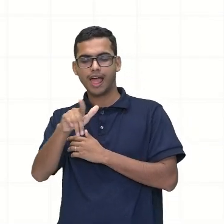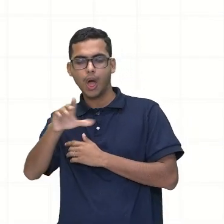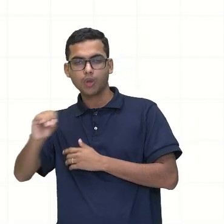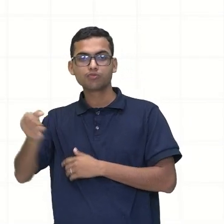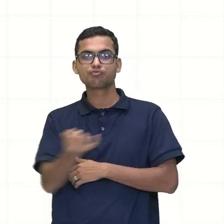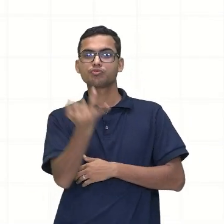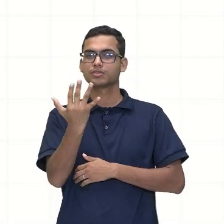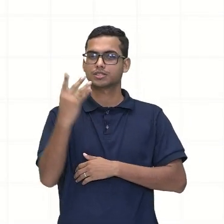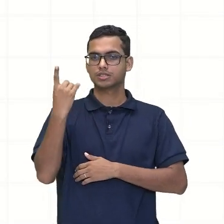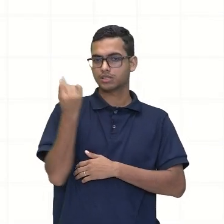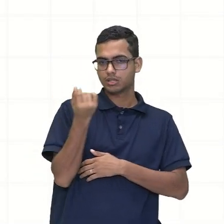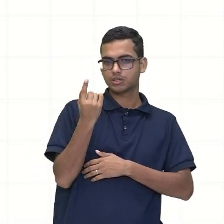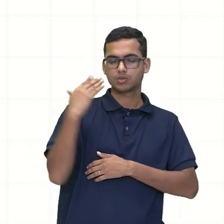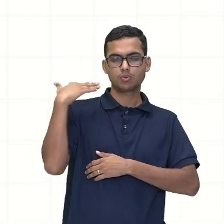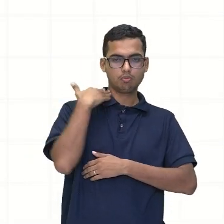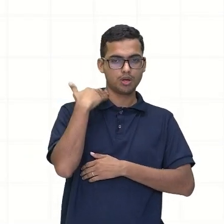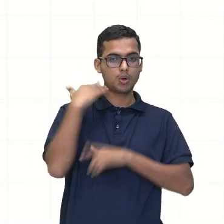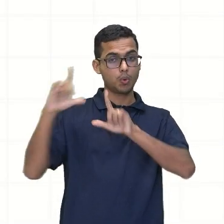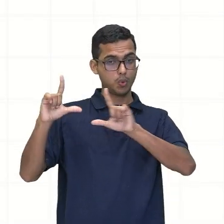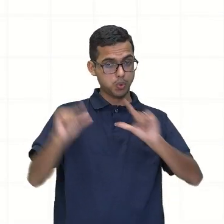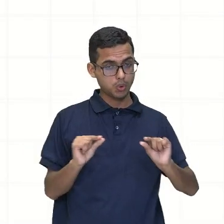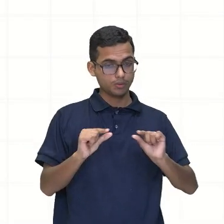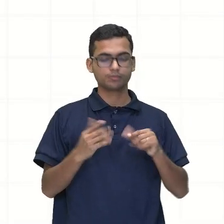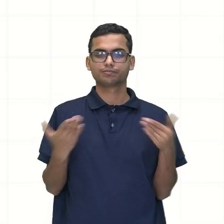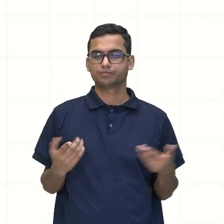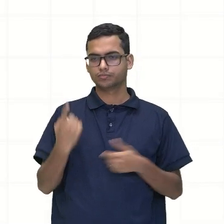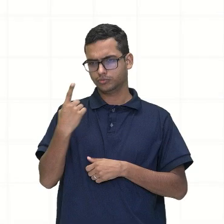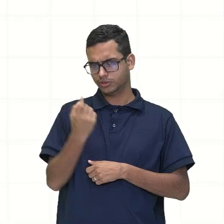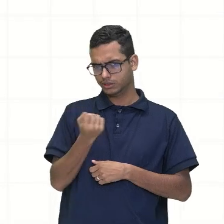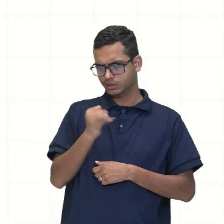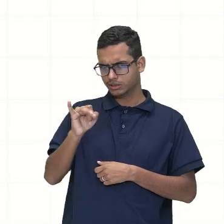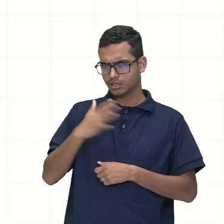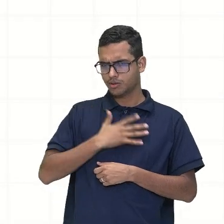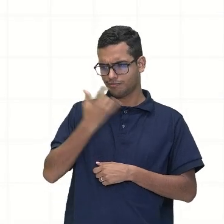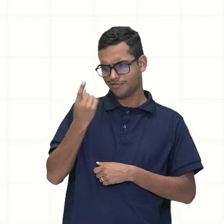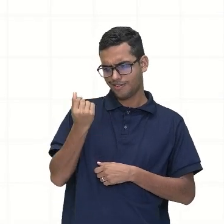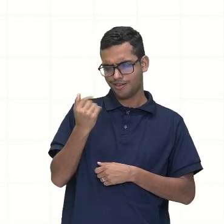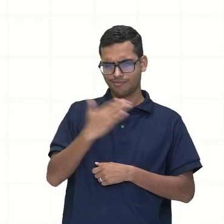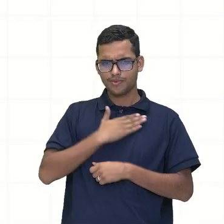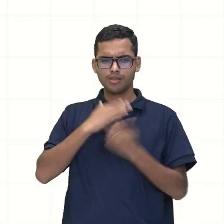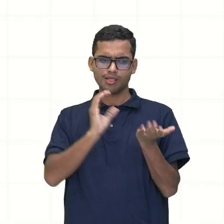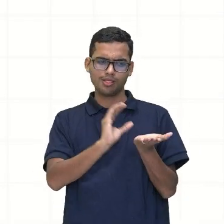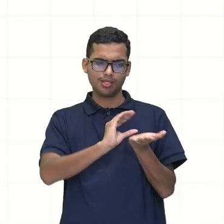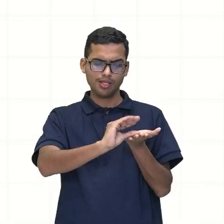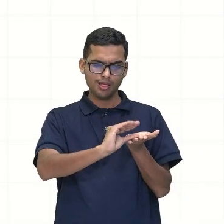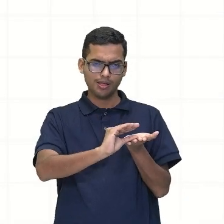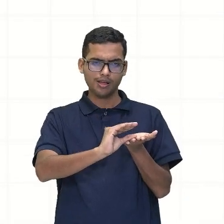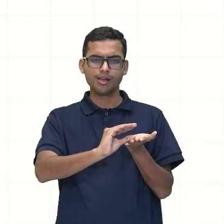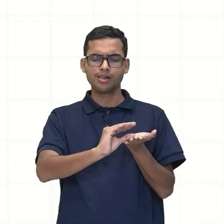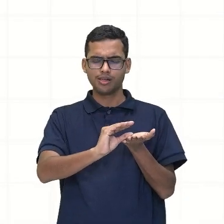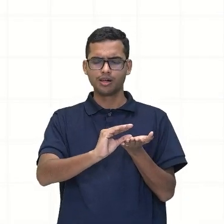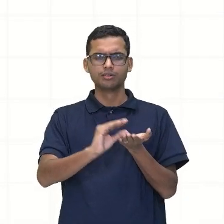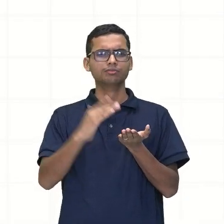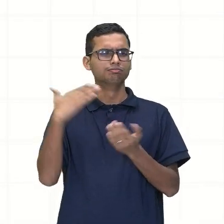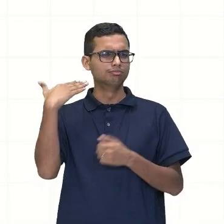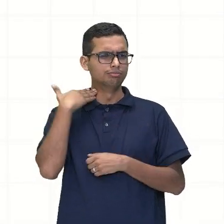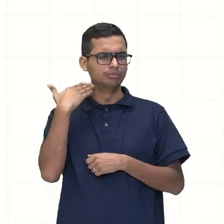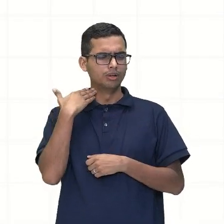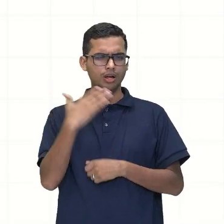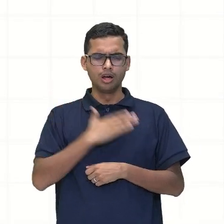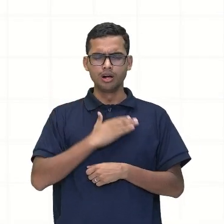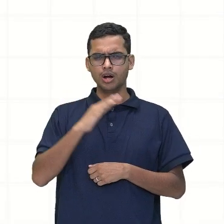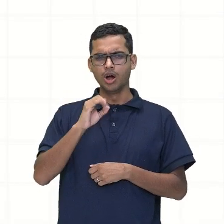depositei dinheiro, o meu dinheiro vai aumentar. Entrou mais dinheiro na minha conta, tá bom? E quando